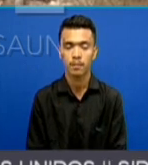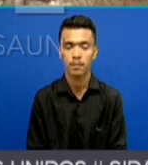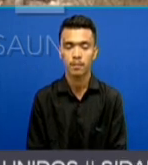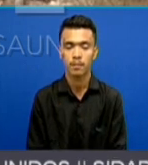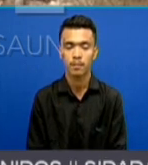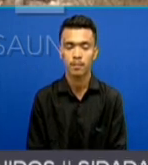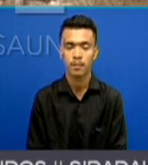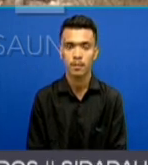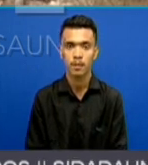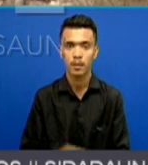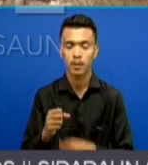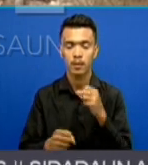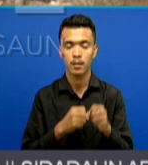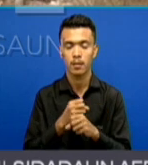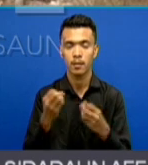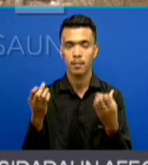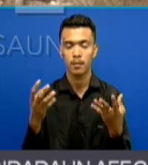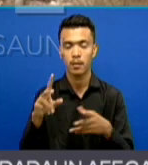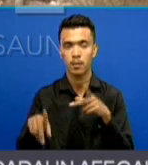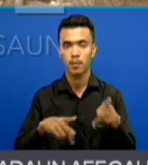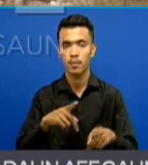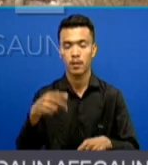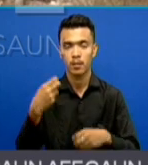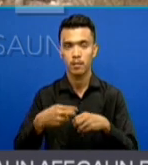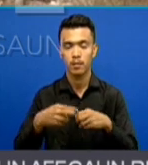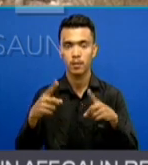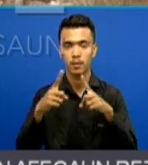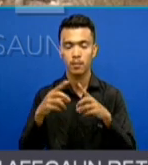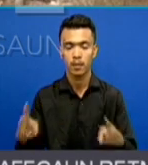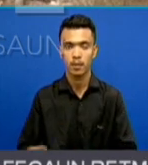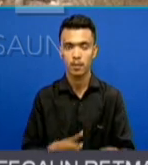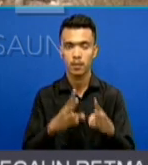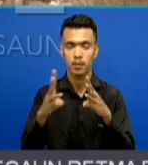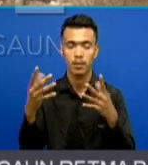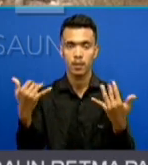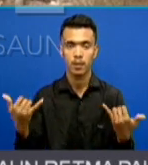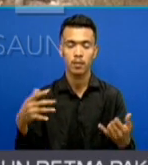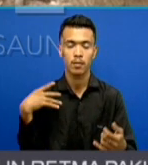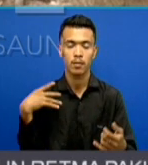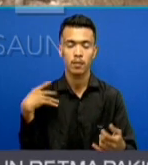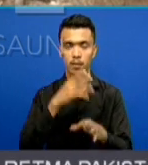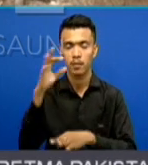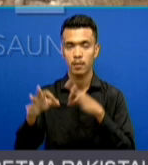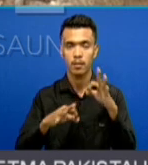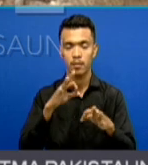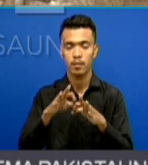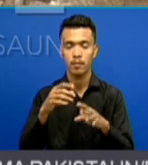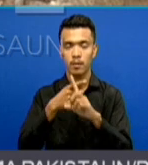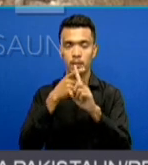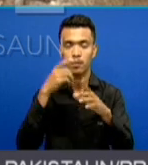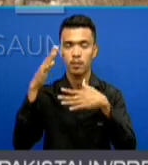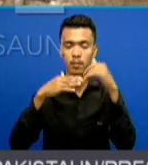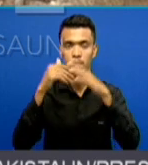alaran kuaze população suku Waioli haleri kelde ba estrada abe horas ne dadaun ita fiar katak